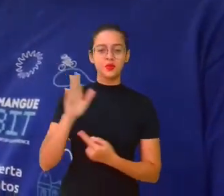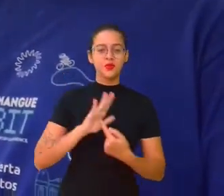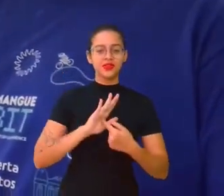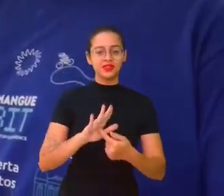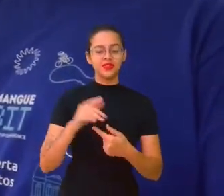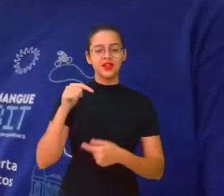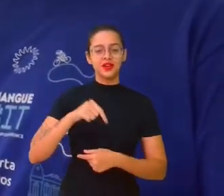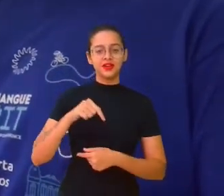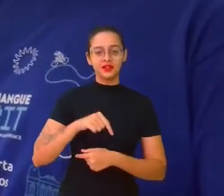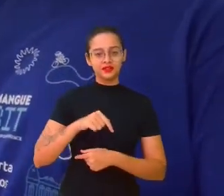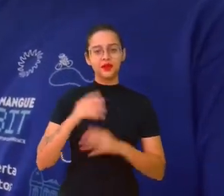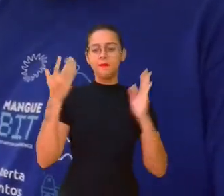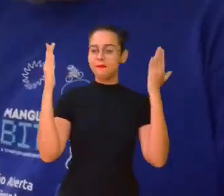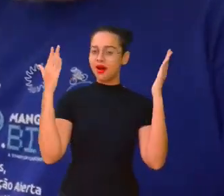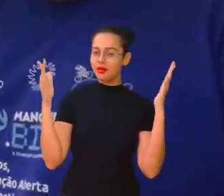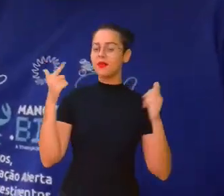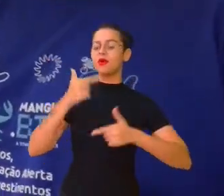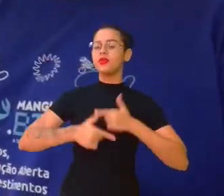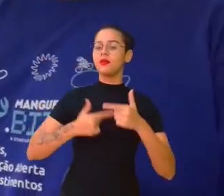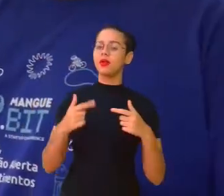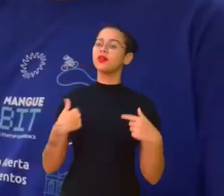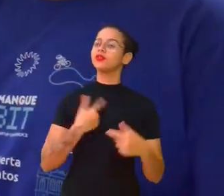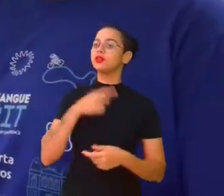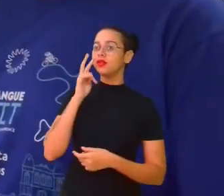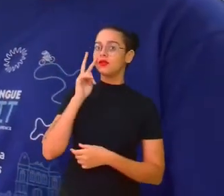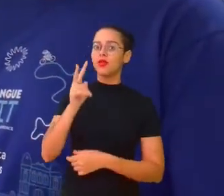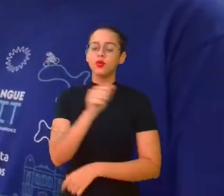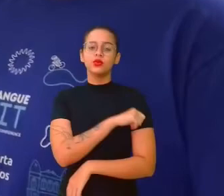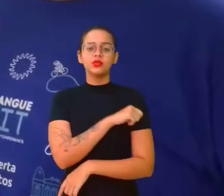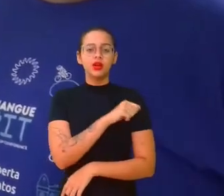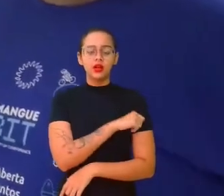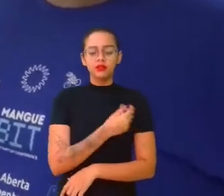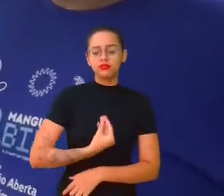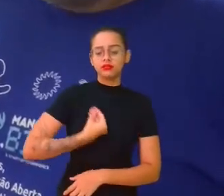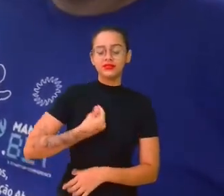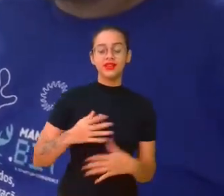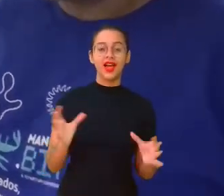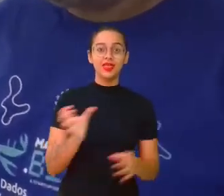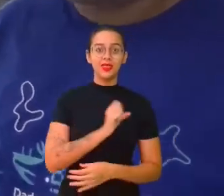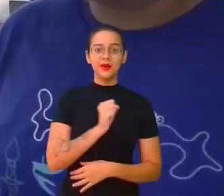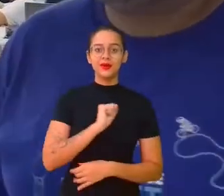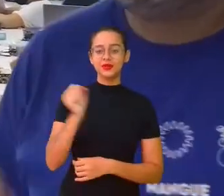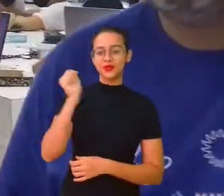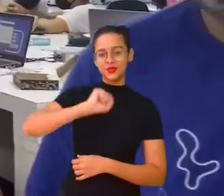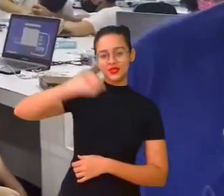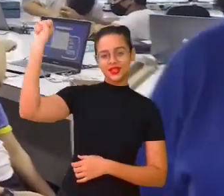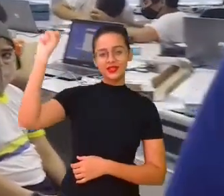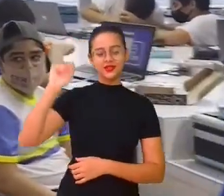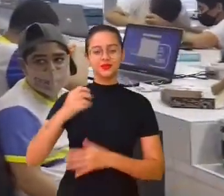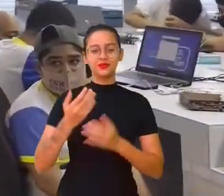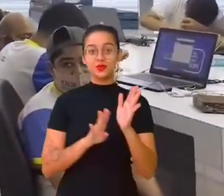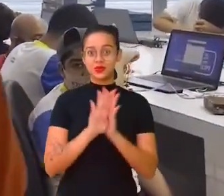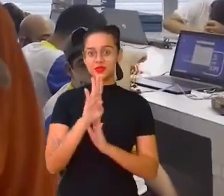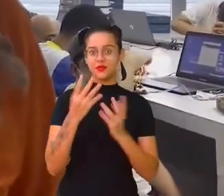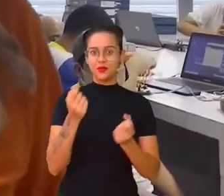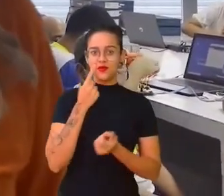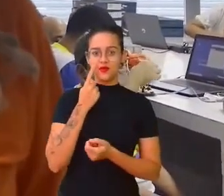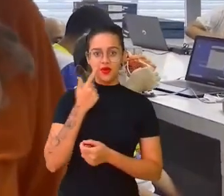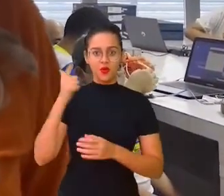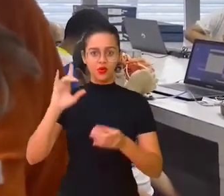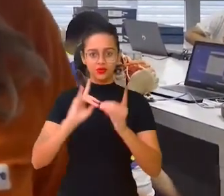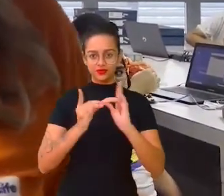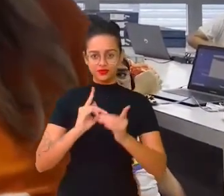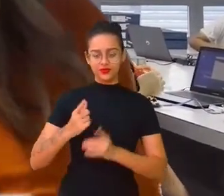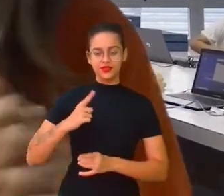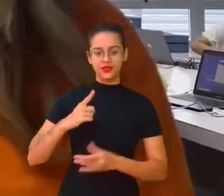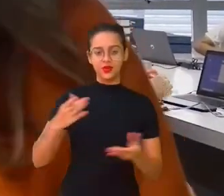apresentação aqui. Parabéns pelo trabalho que a gente está vendo, ó, que os estudantes estão aqui adorando. E sucesso, viu? Obrigado. Então vamos lá ver mais outras oficinas que está